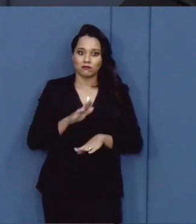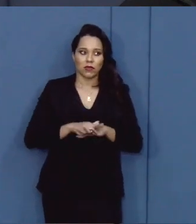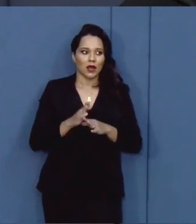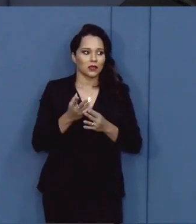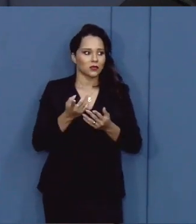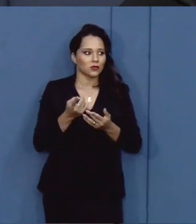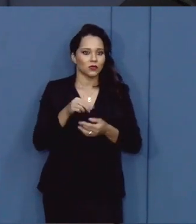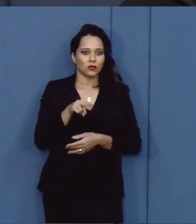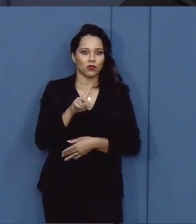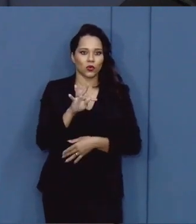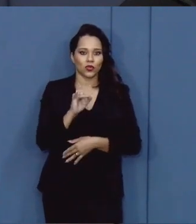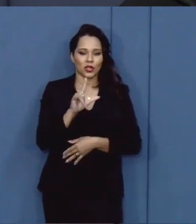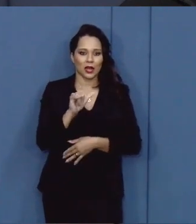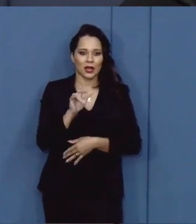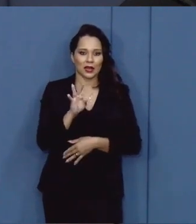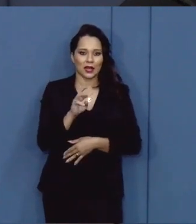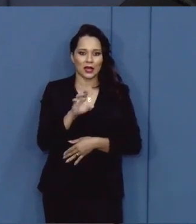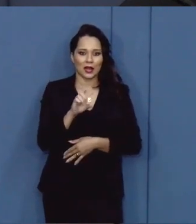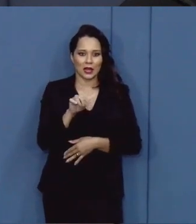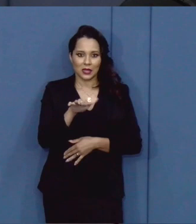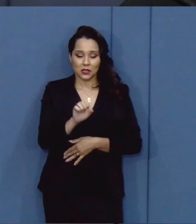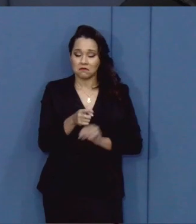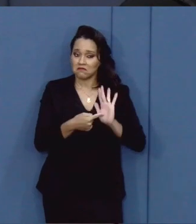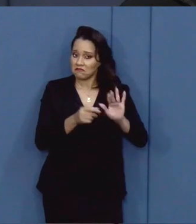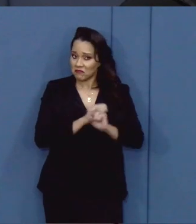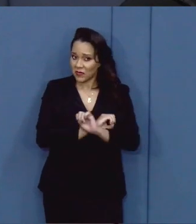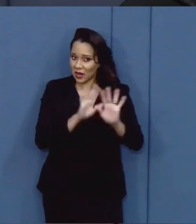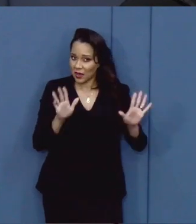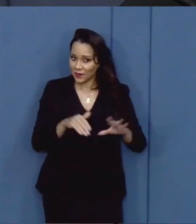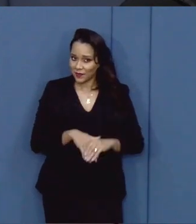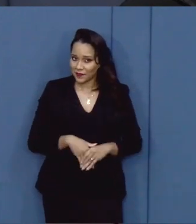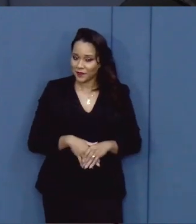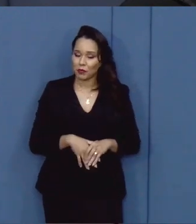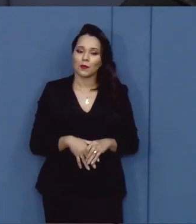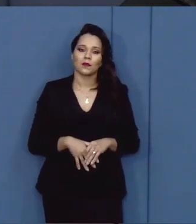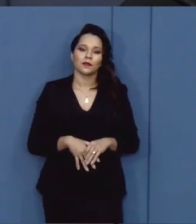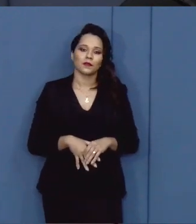do multilateralismo. Isso foi muito bem evidenciado.